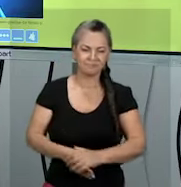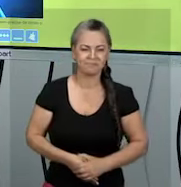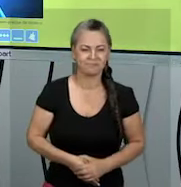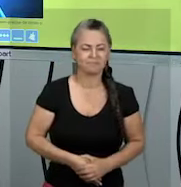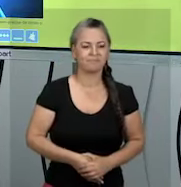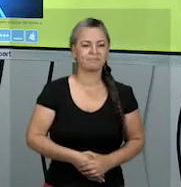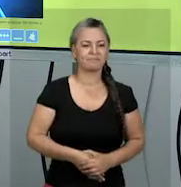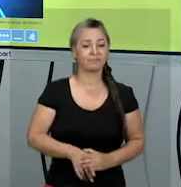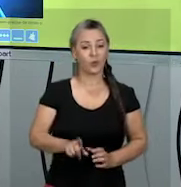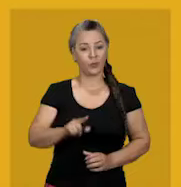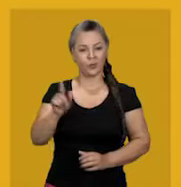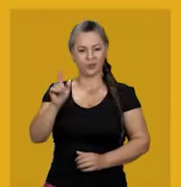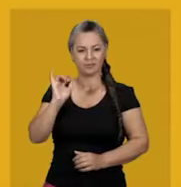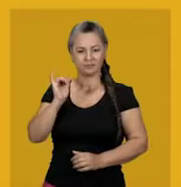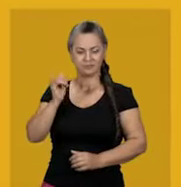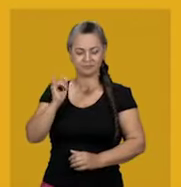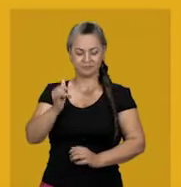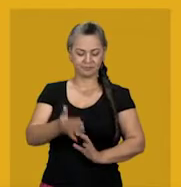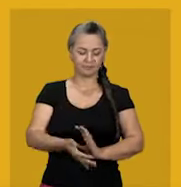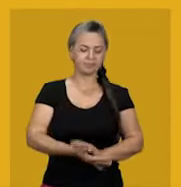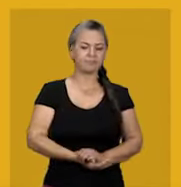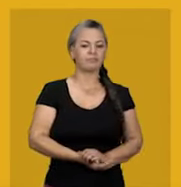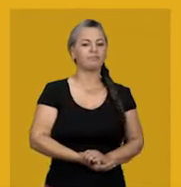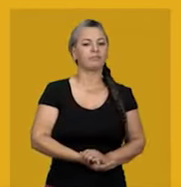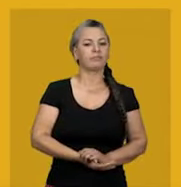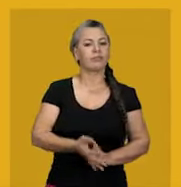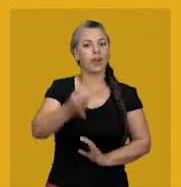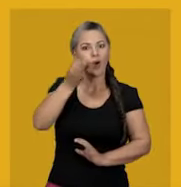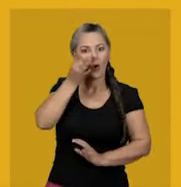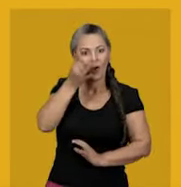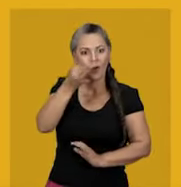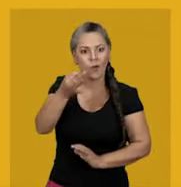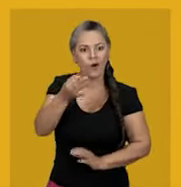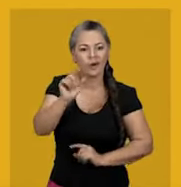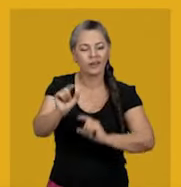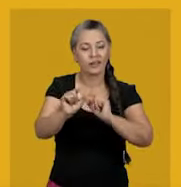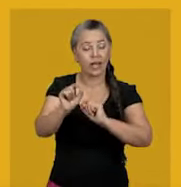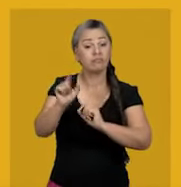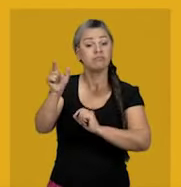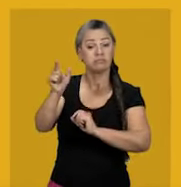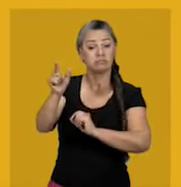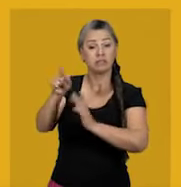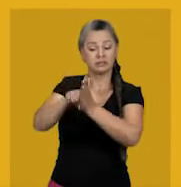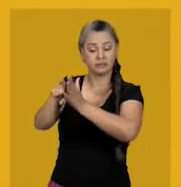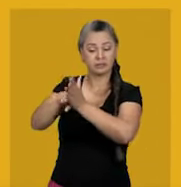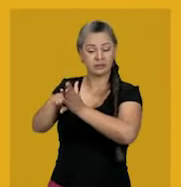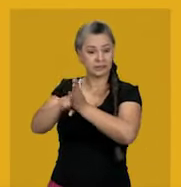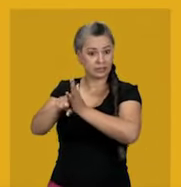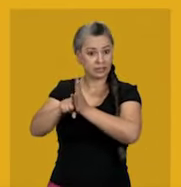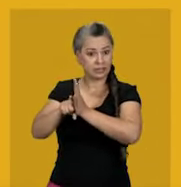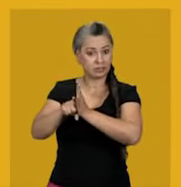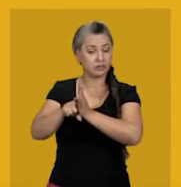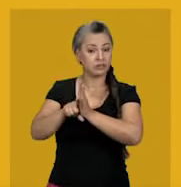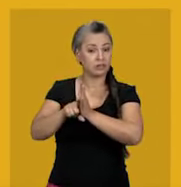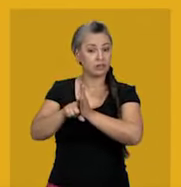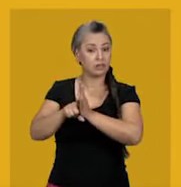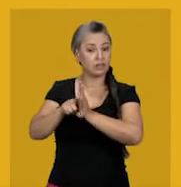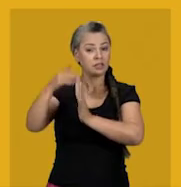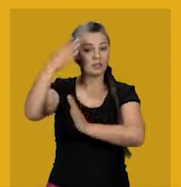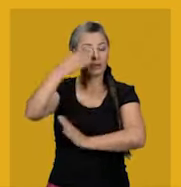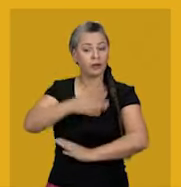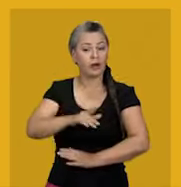Outra curiosidade. Os cientistas, eles afirmam que a nossa dependência de salvar informações em